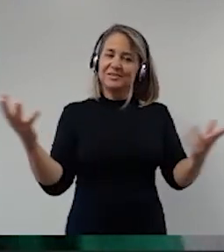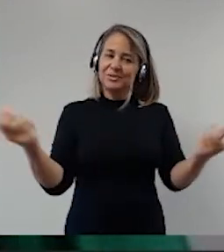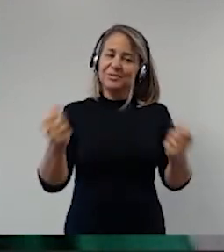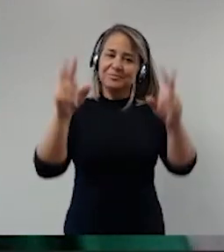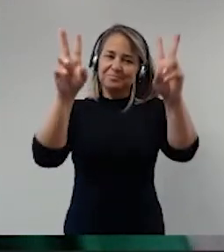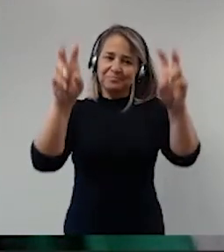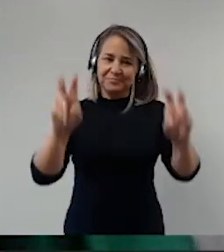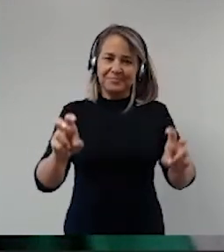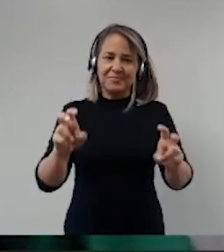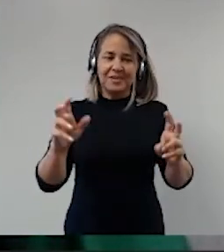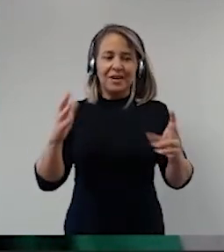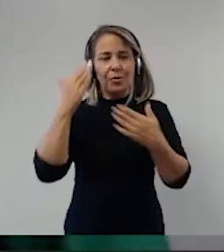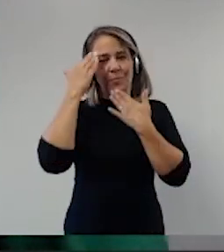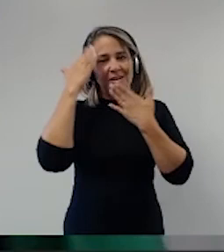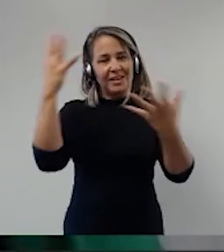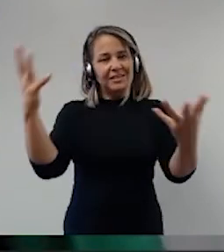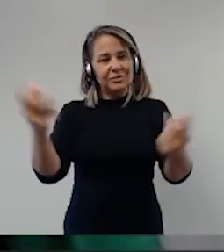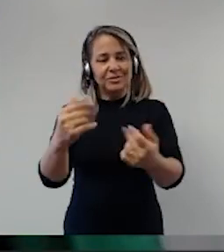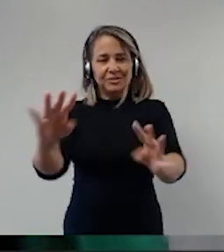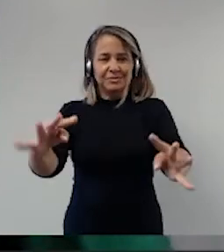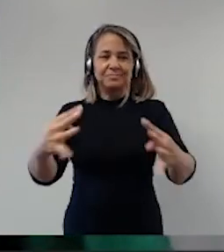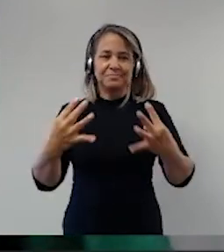e obrigada a todos que estão nos assistindo.